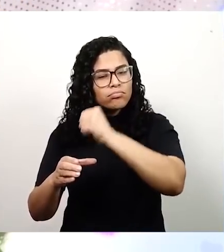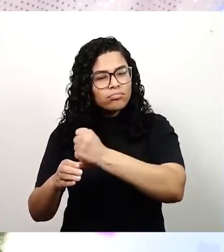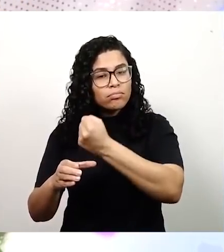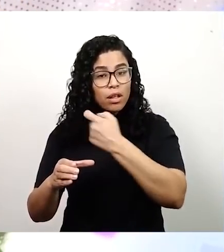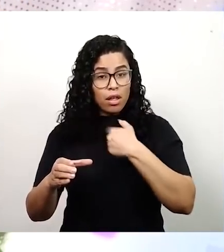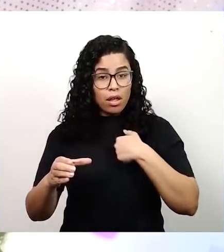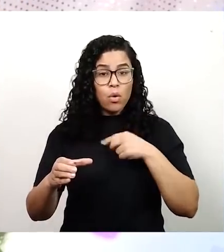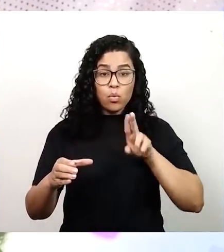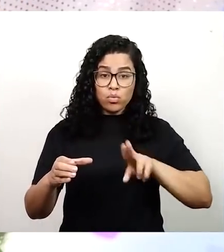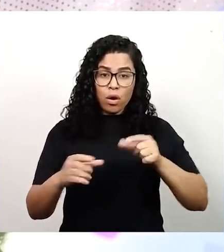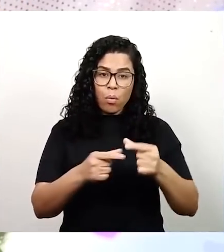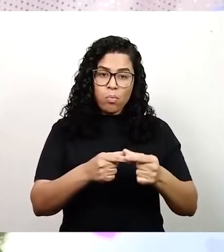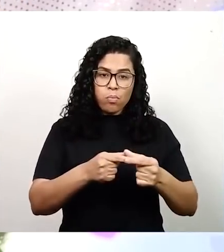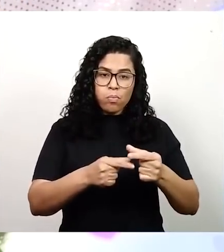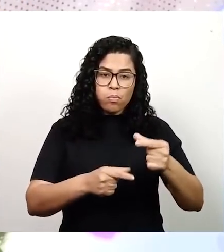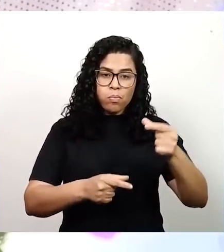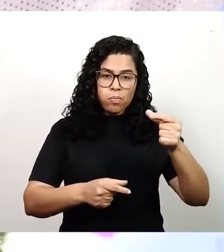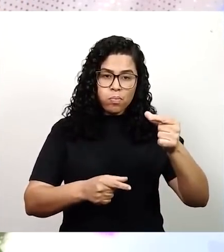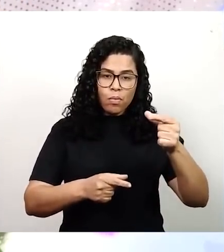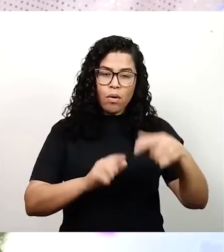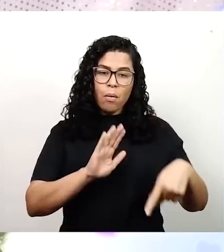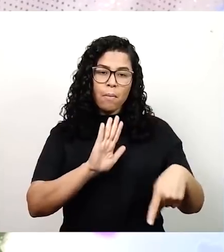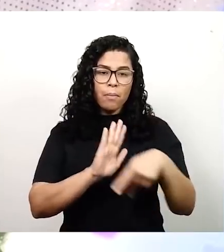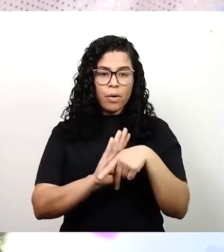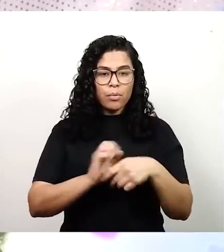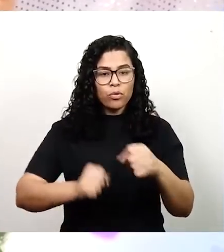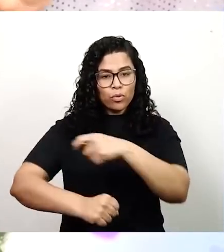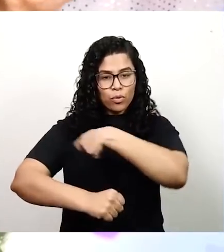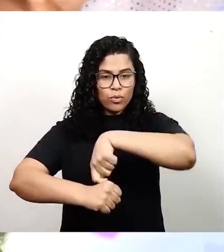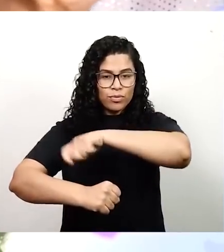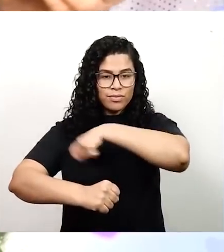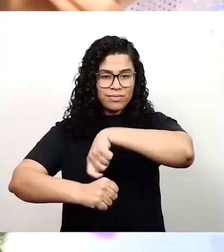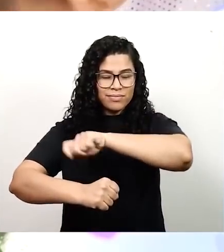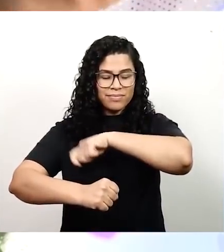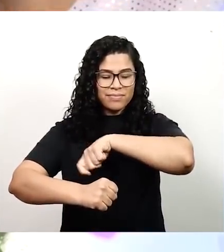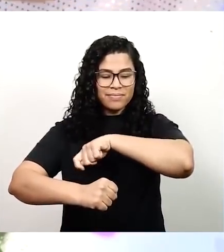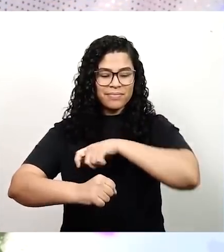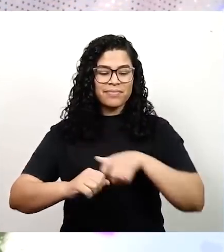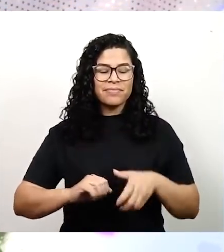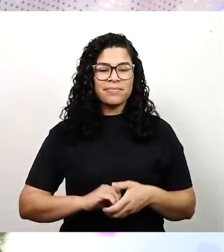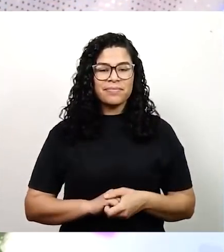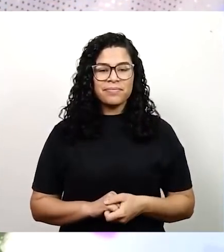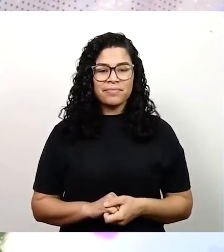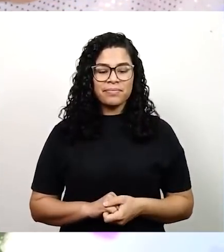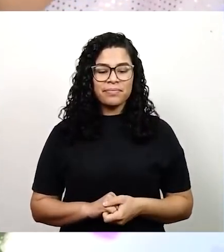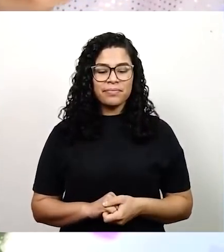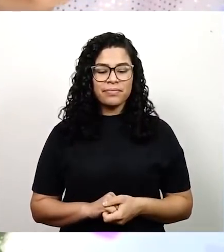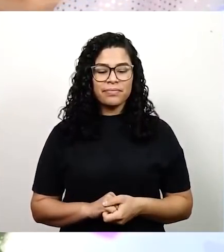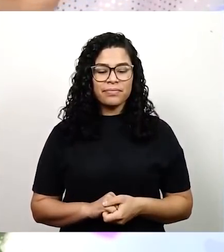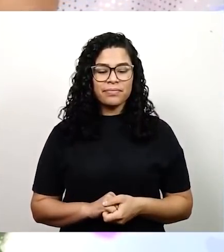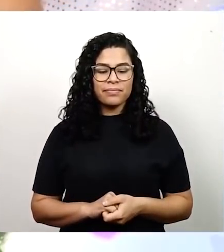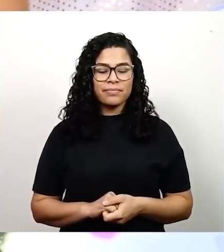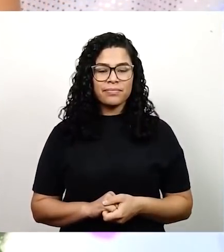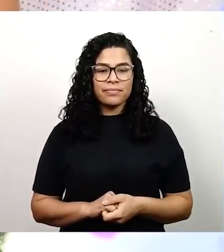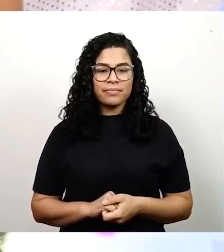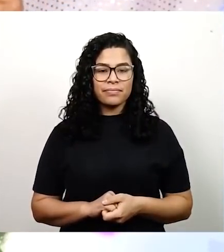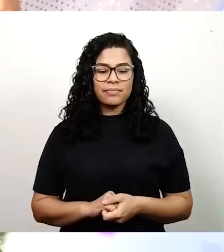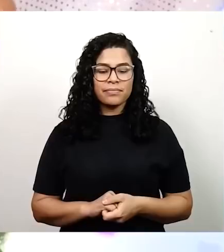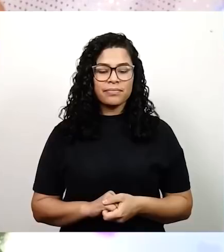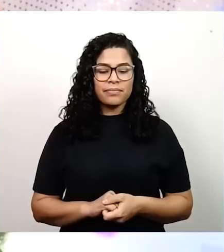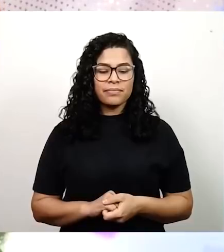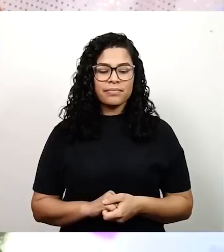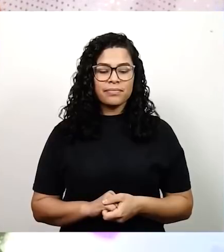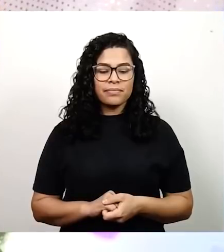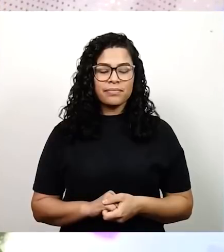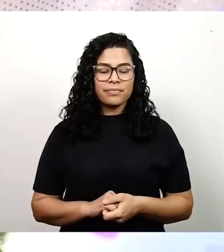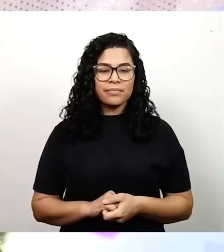vai amassar. Eu utilizei este utensílio de cozinha que tem aqui,